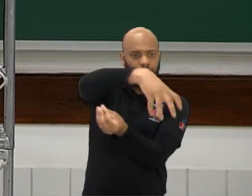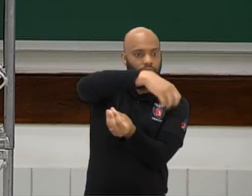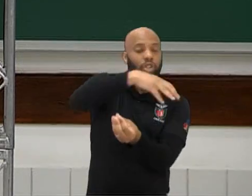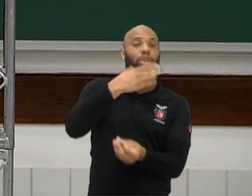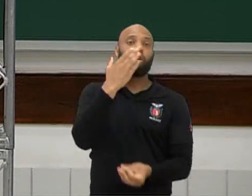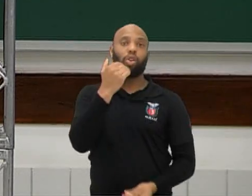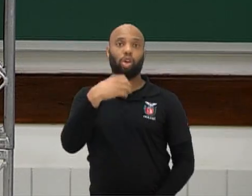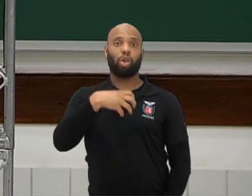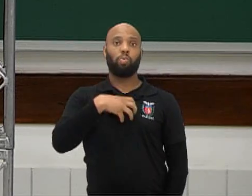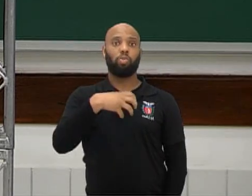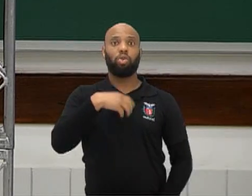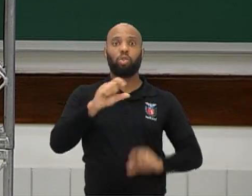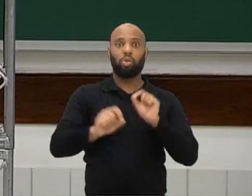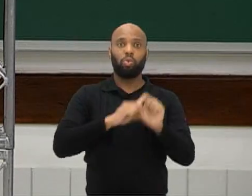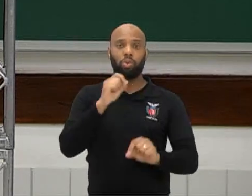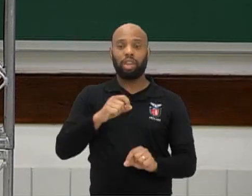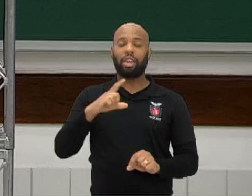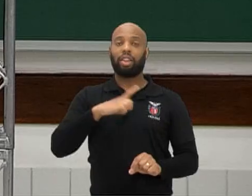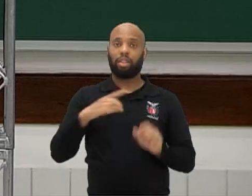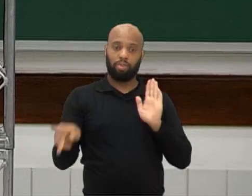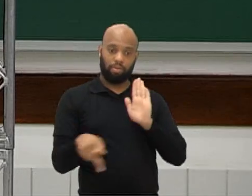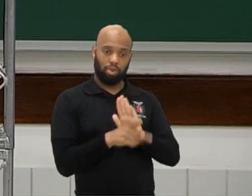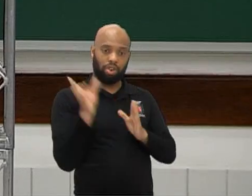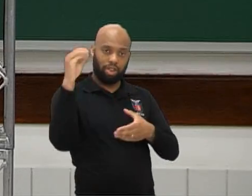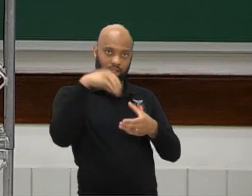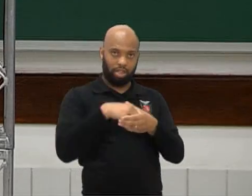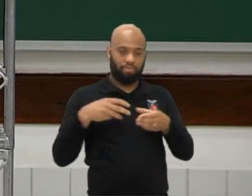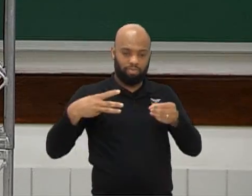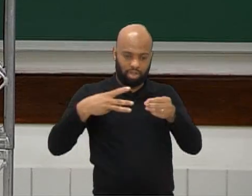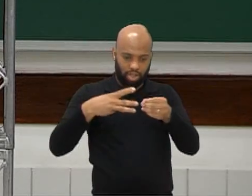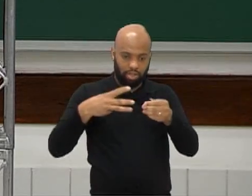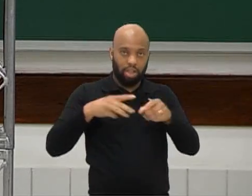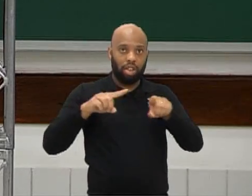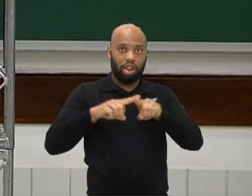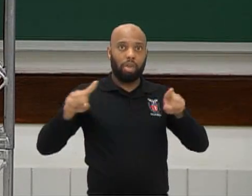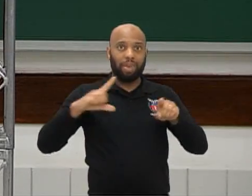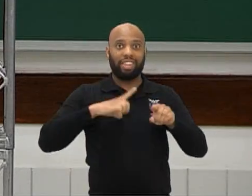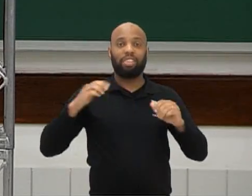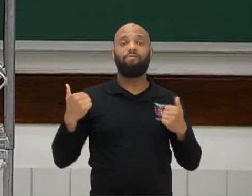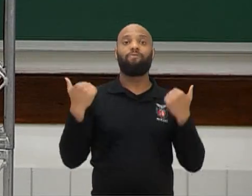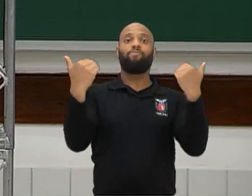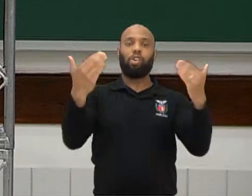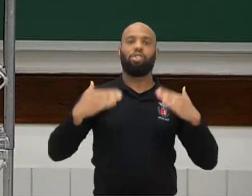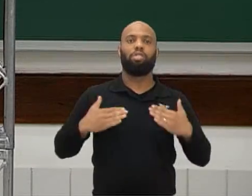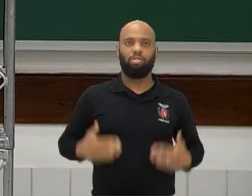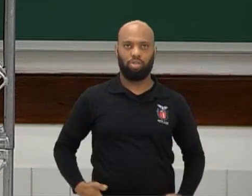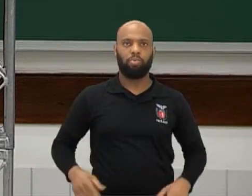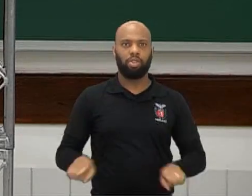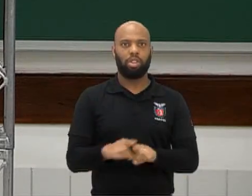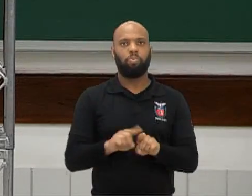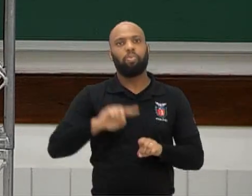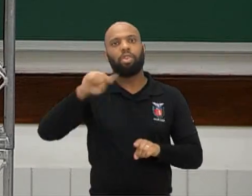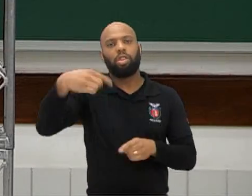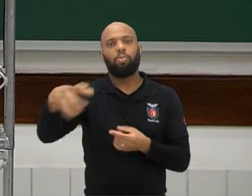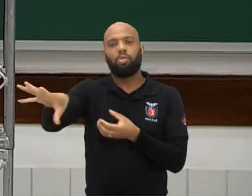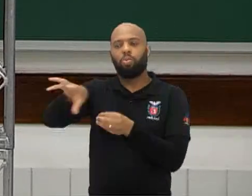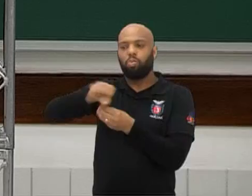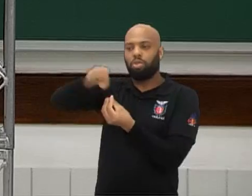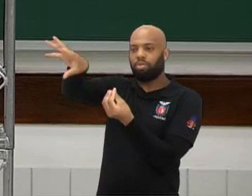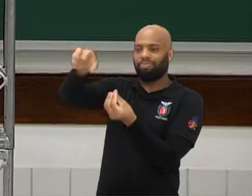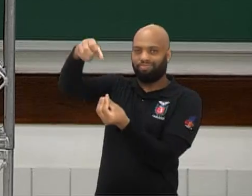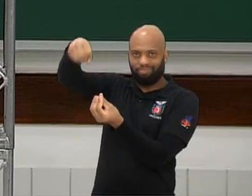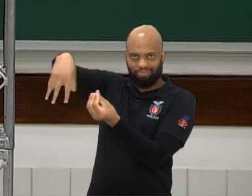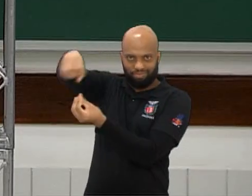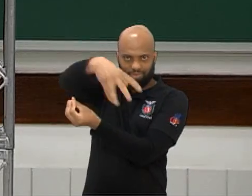que é extracelular, porque ele digere aquelas substâncias fora do seu corpo e depois já absorve os